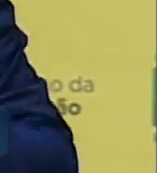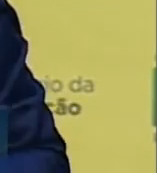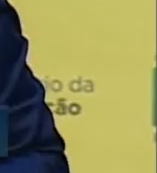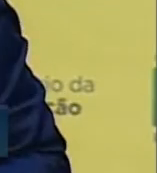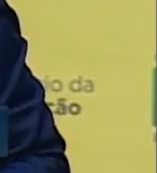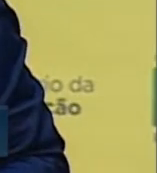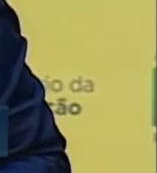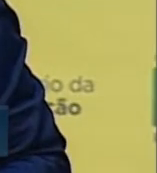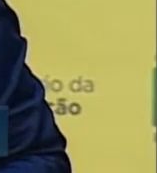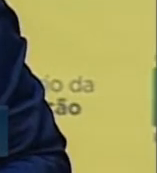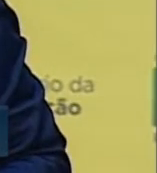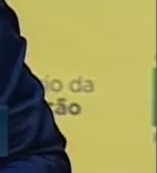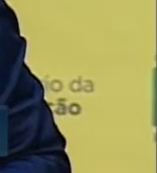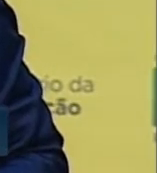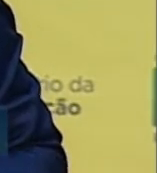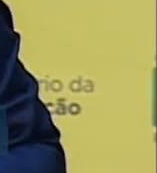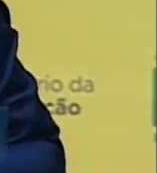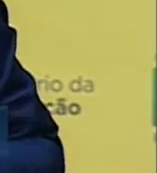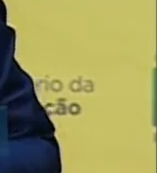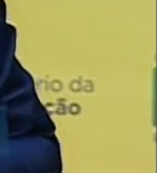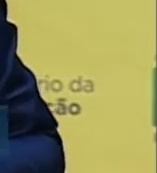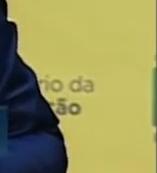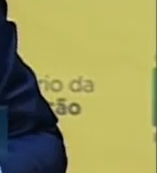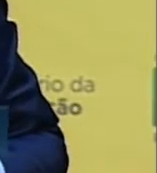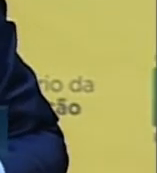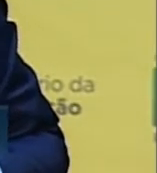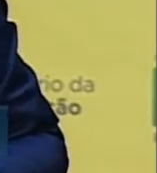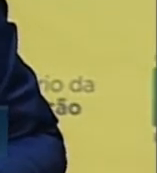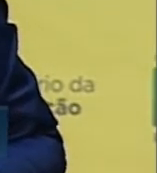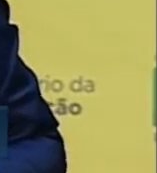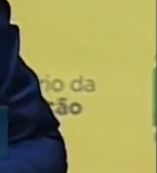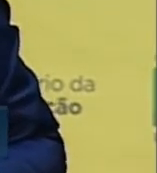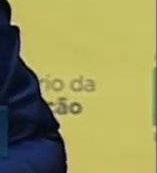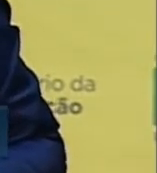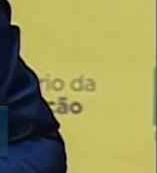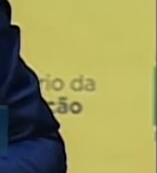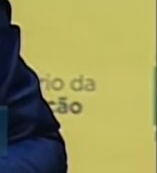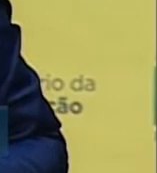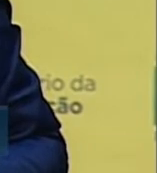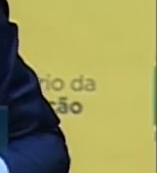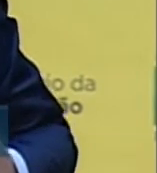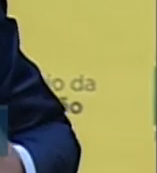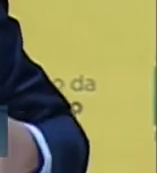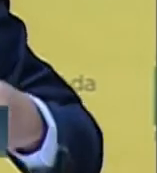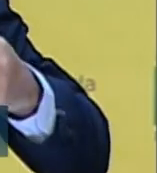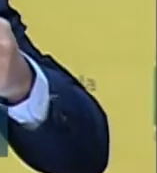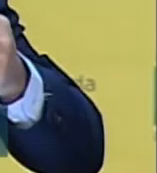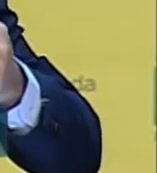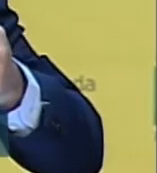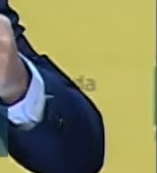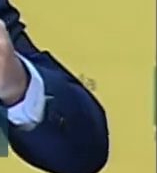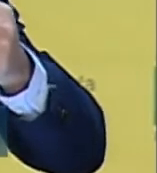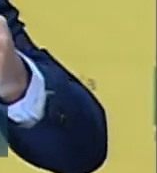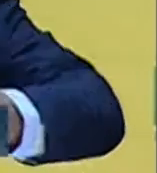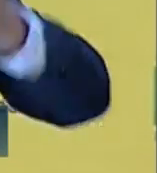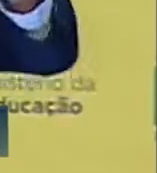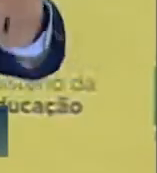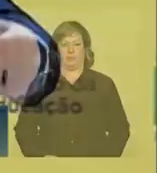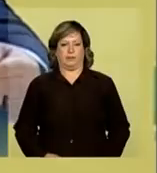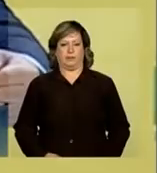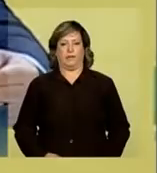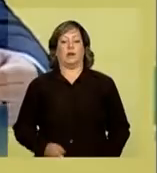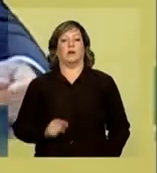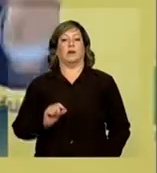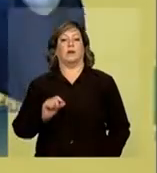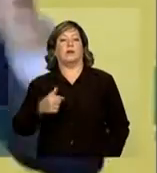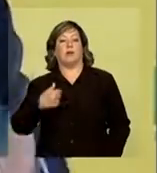não é uma boa relação quando eu quero defender os estudantes da minha região e eu aceito que eles disputem as vagas